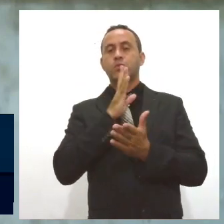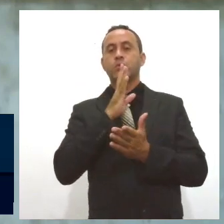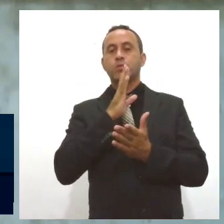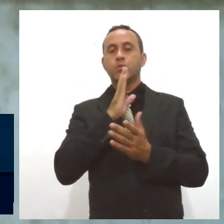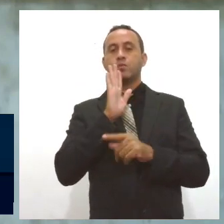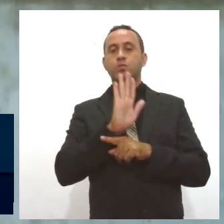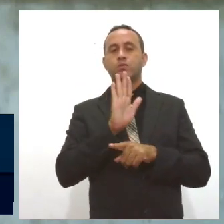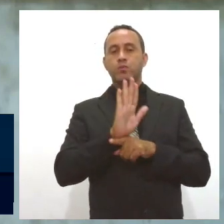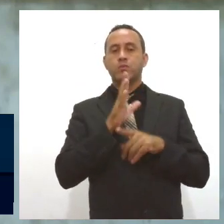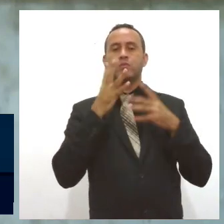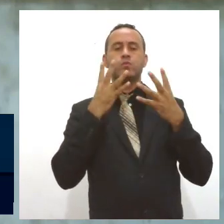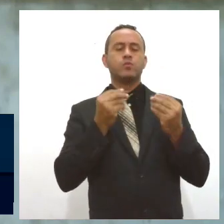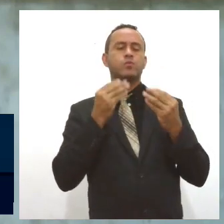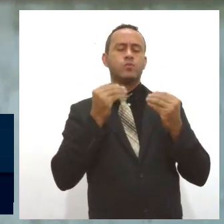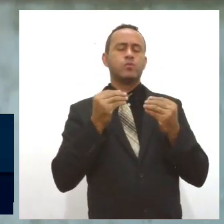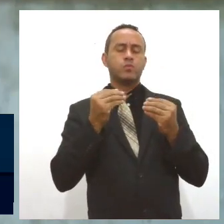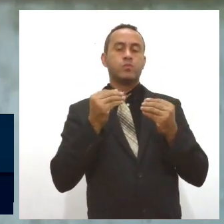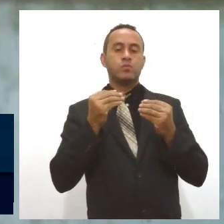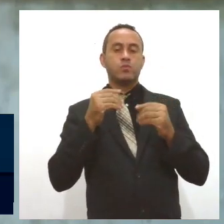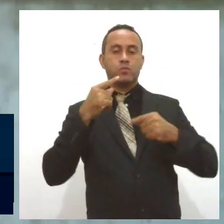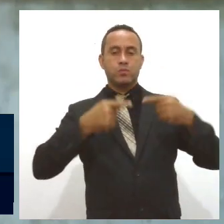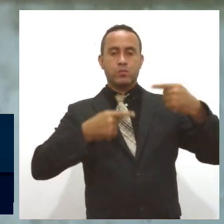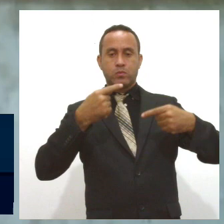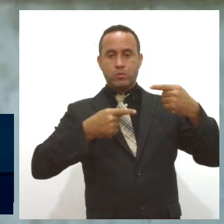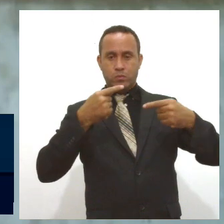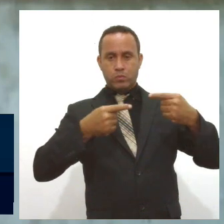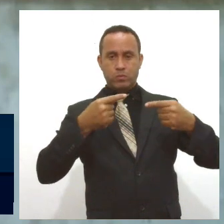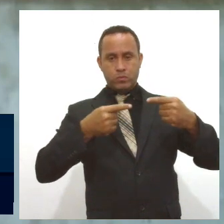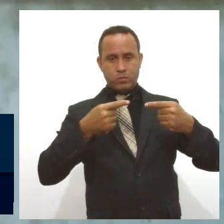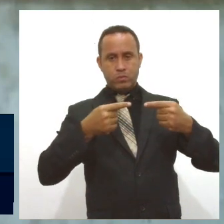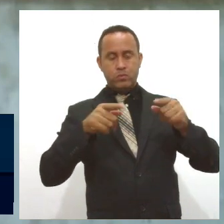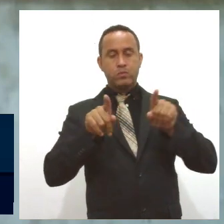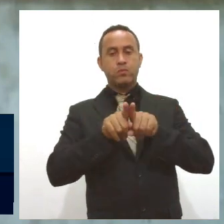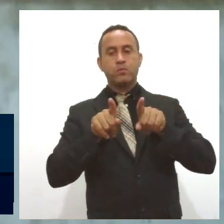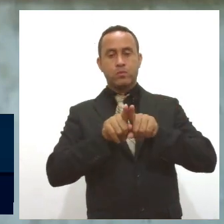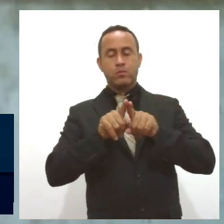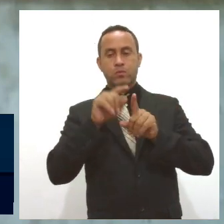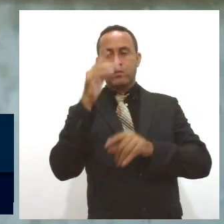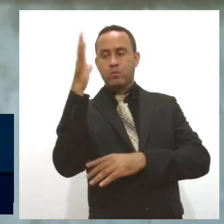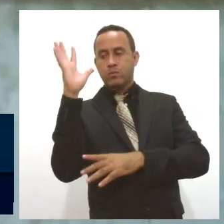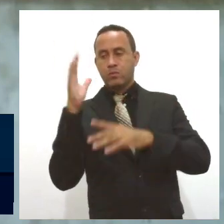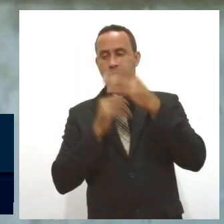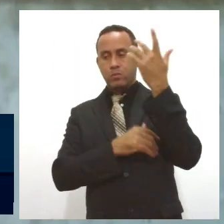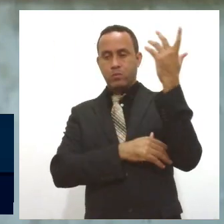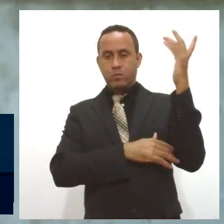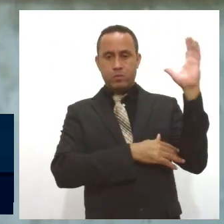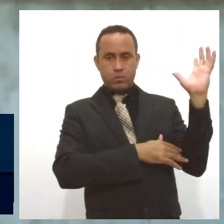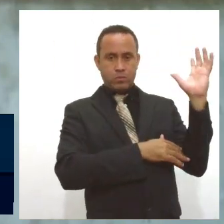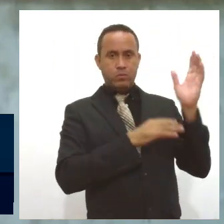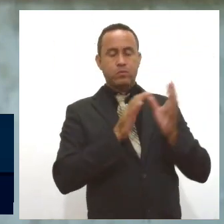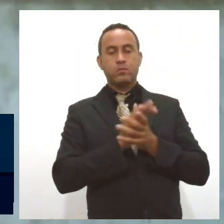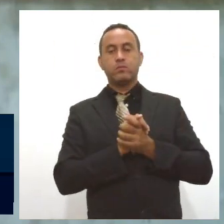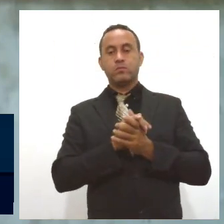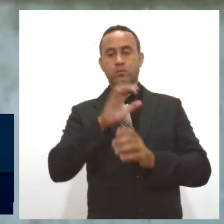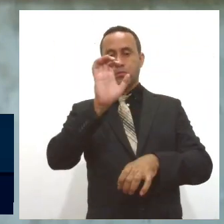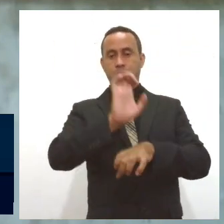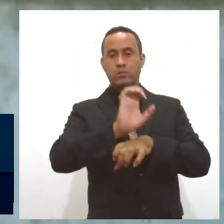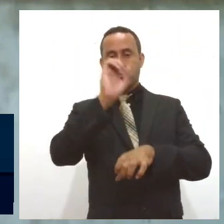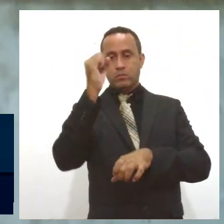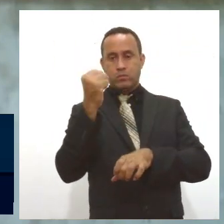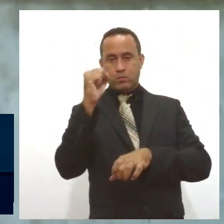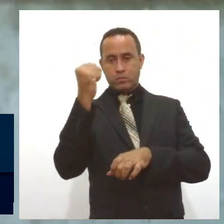e isso tem ajudado muito na implantação, tanto na política de recursos hídricos como do meio ambiente do estado de